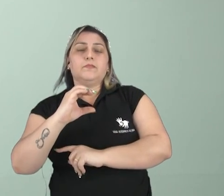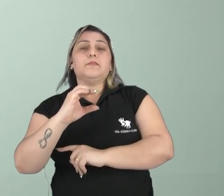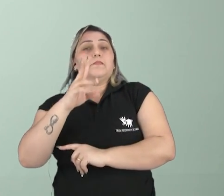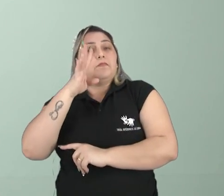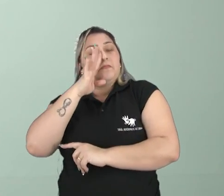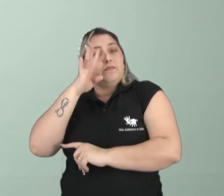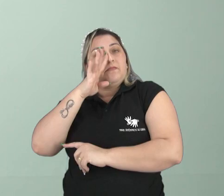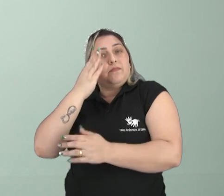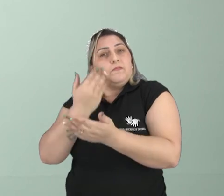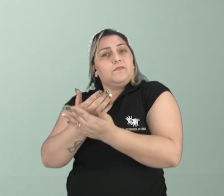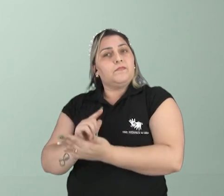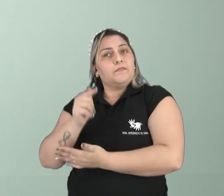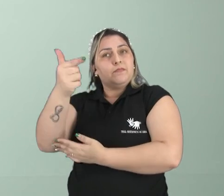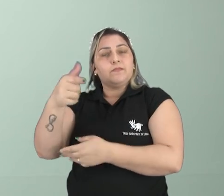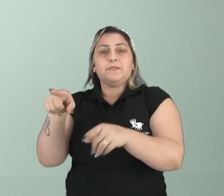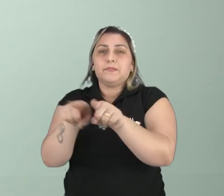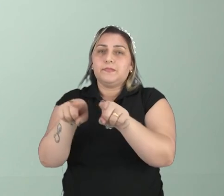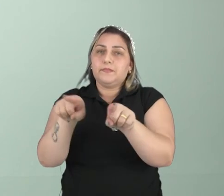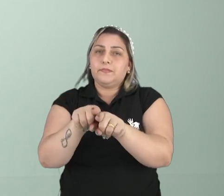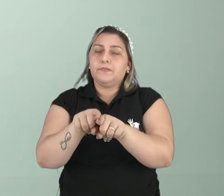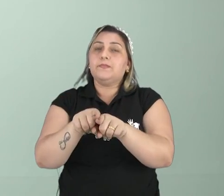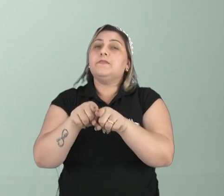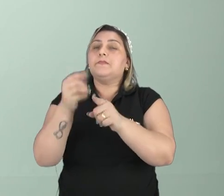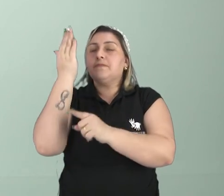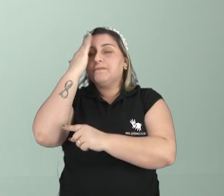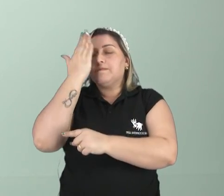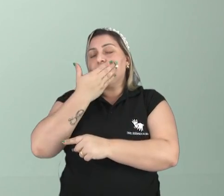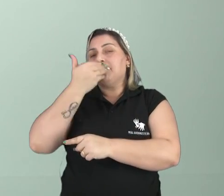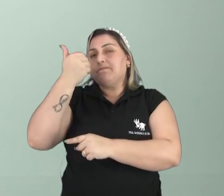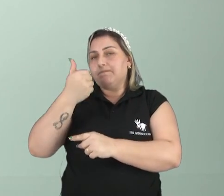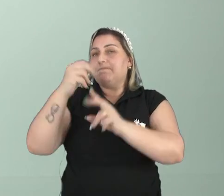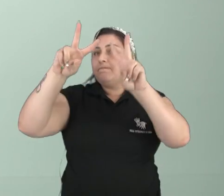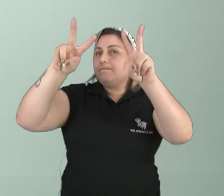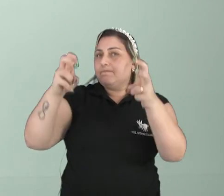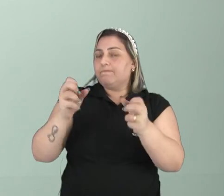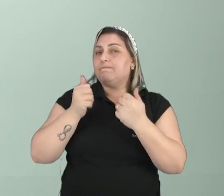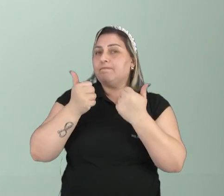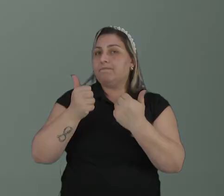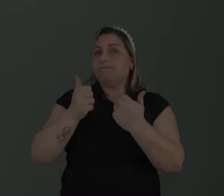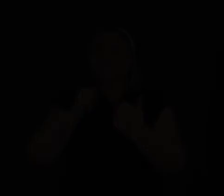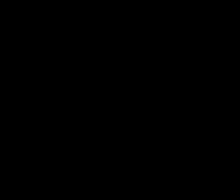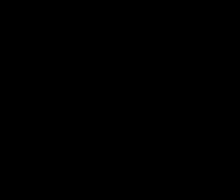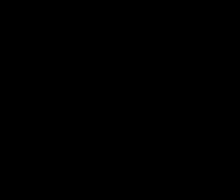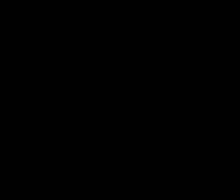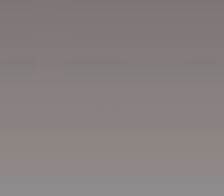ver tanto essa aula como outras, para compreender melhor o tema, tá certo? Até a próxima.